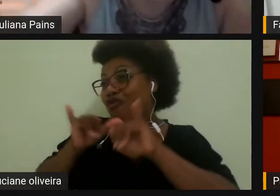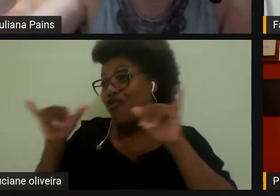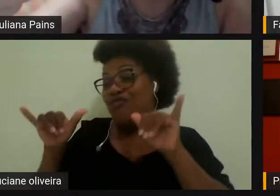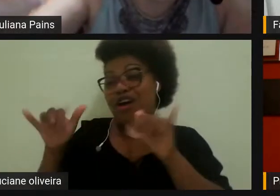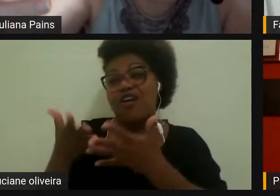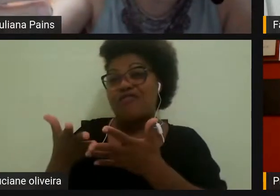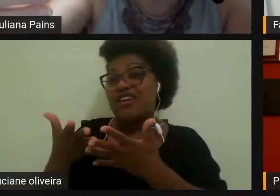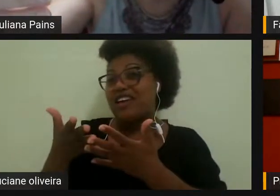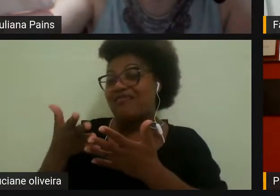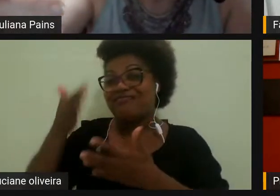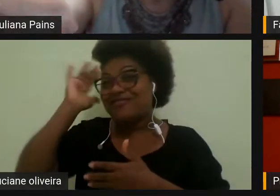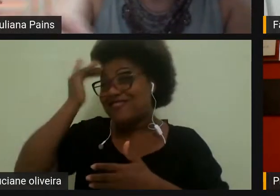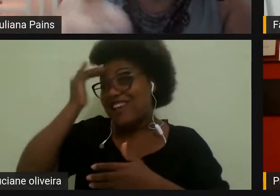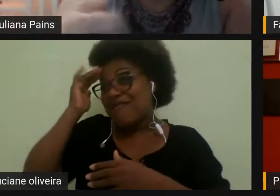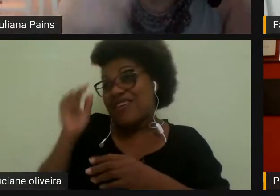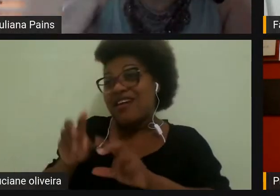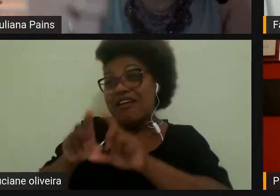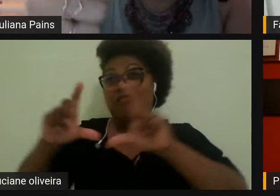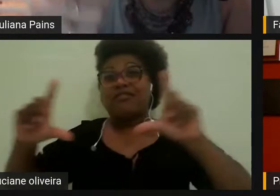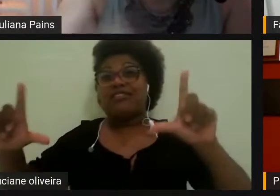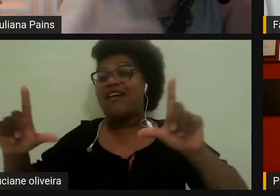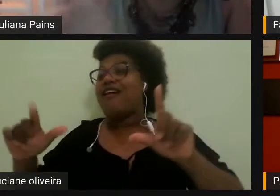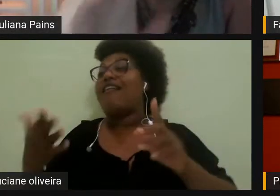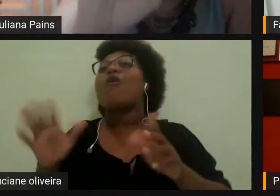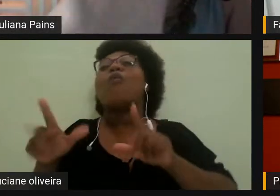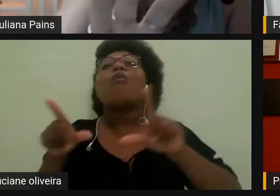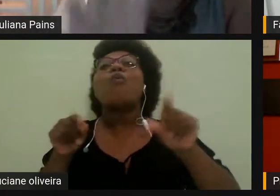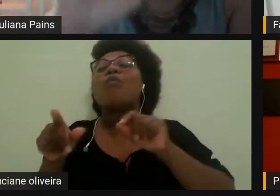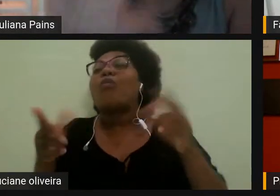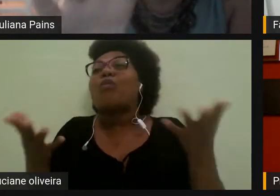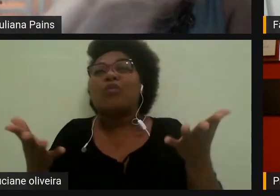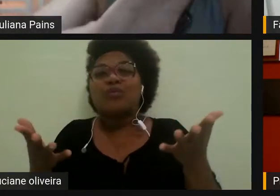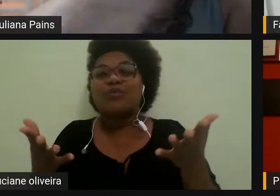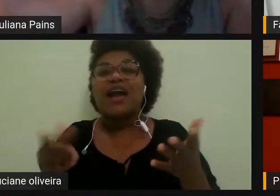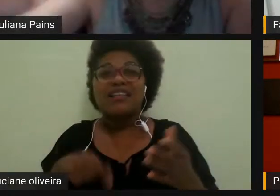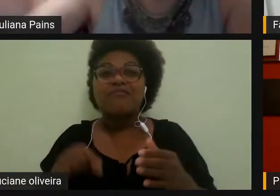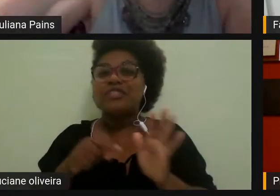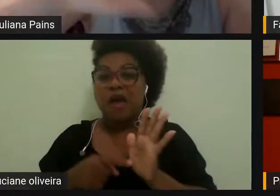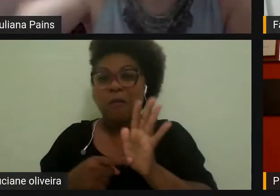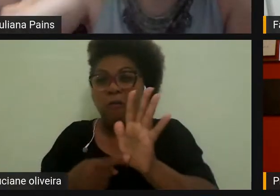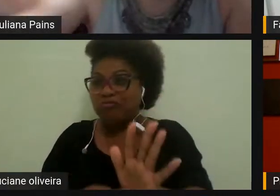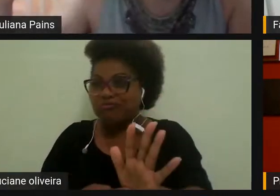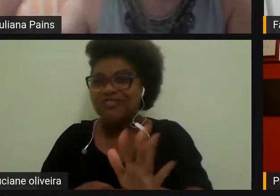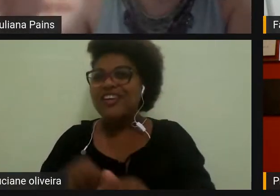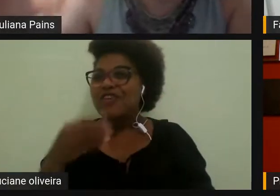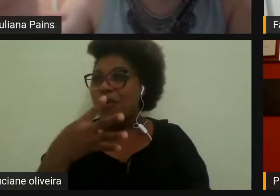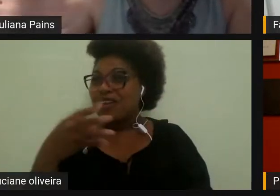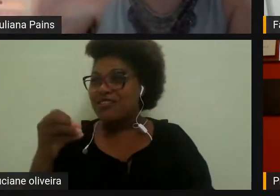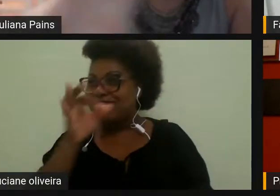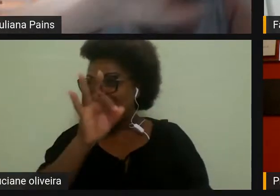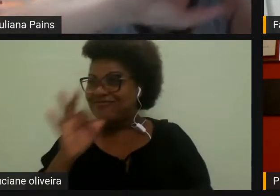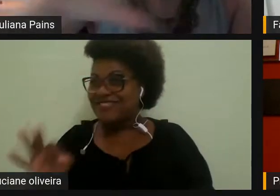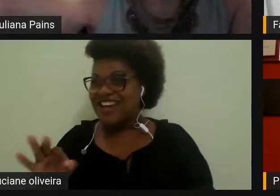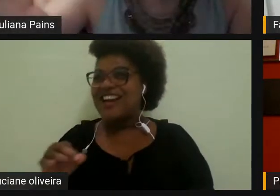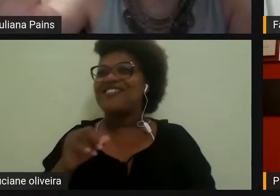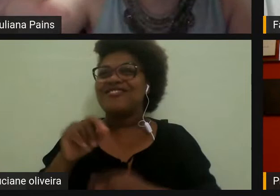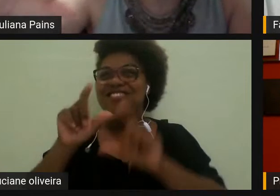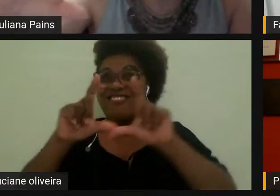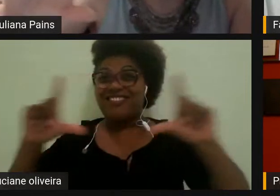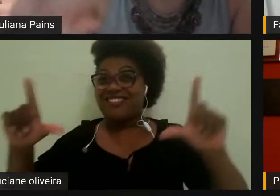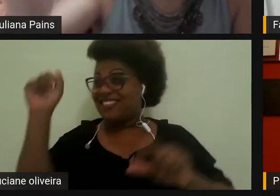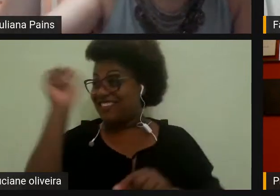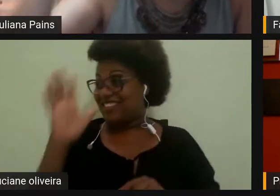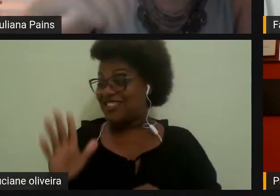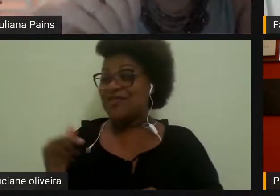daquele processo de atualização né e apontou a gente falou não tá em quarenta por cento tela azul a gente como é que esperando juntos aí o meu marido junto aqui